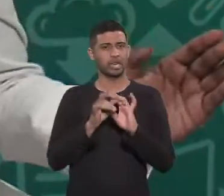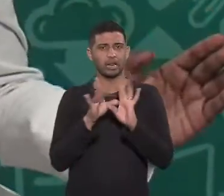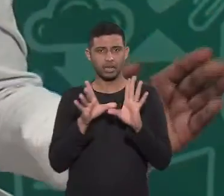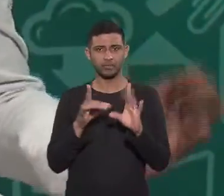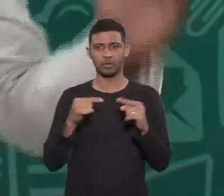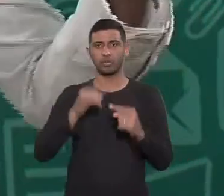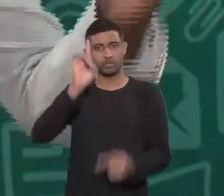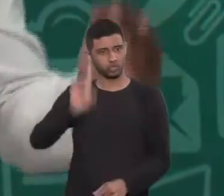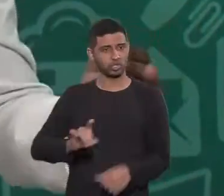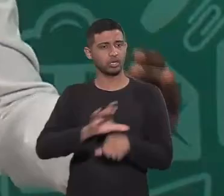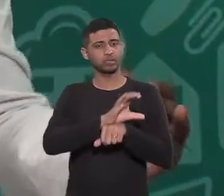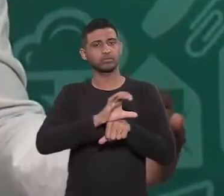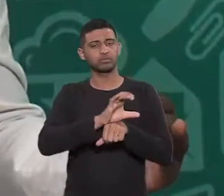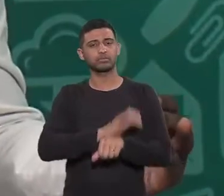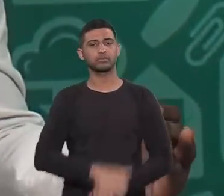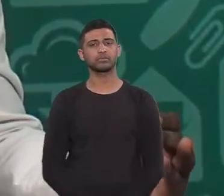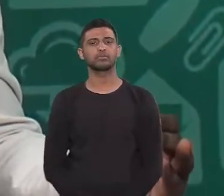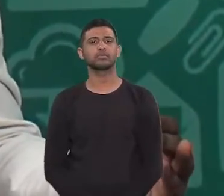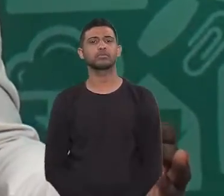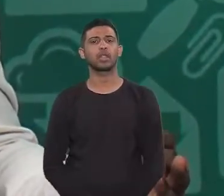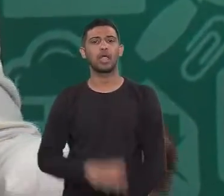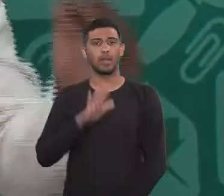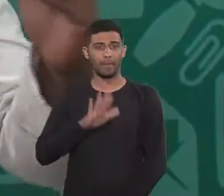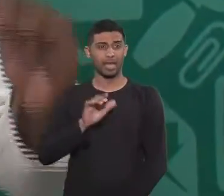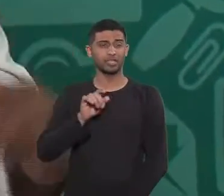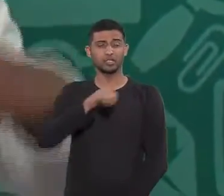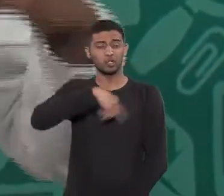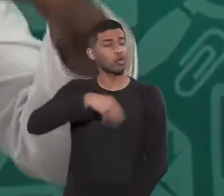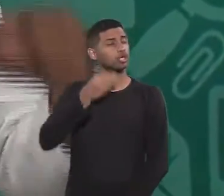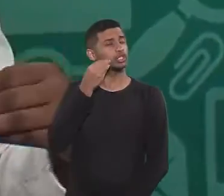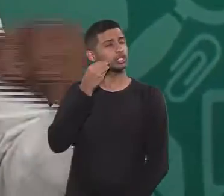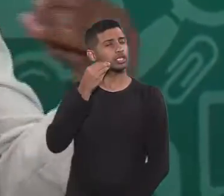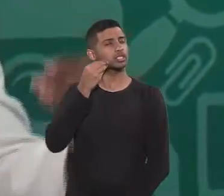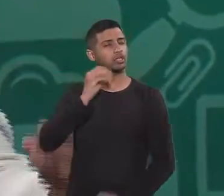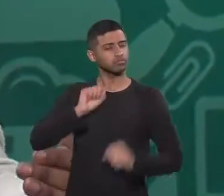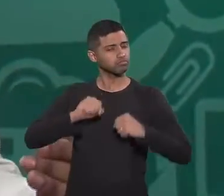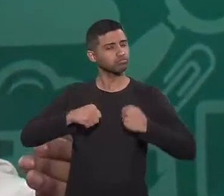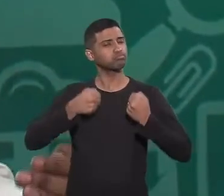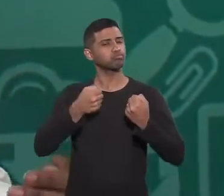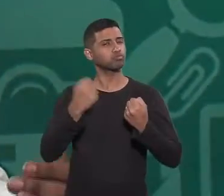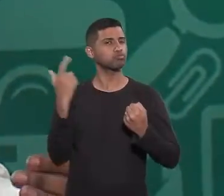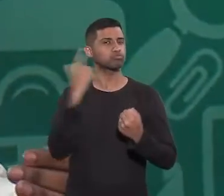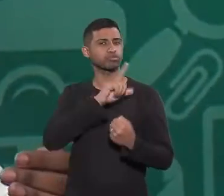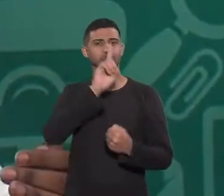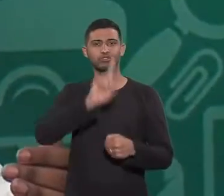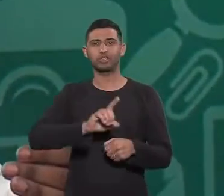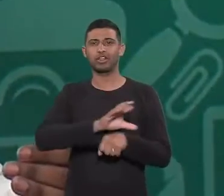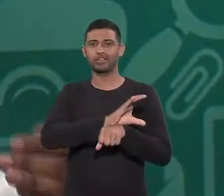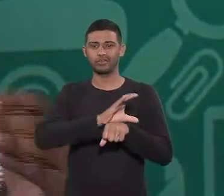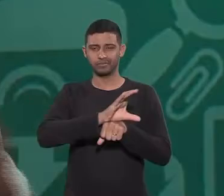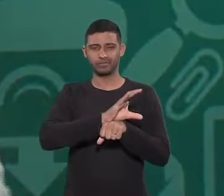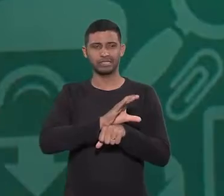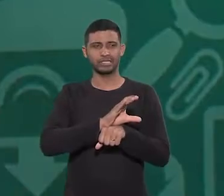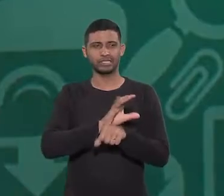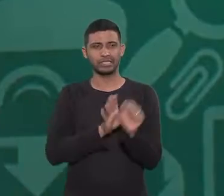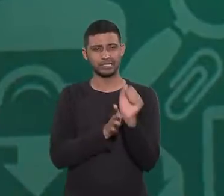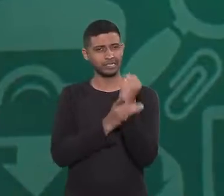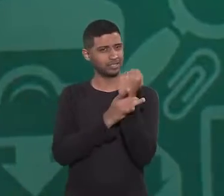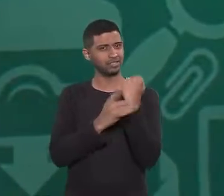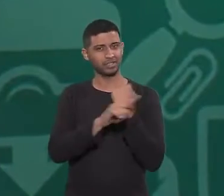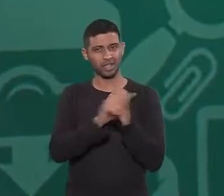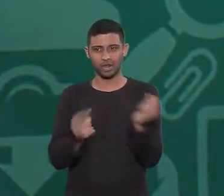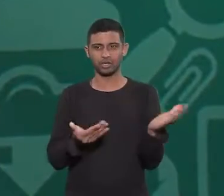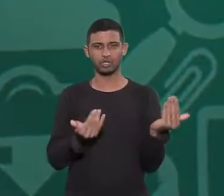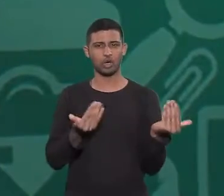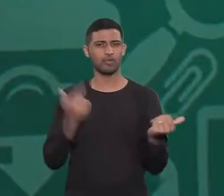livre para todo mundo, que é o direito constitucional. Mas enquanto estamos caminhando para esse direito constitucional, garantir para